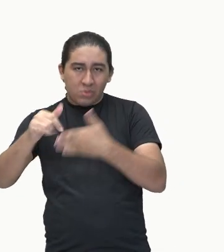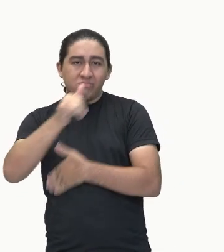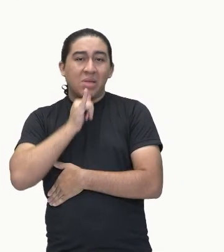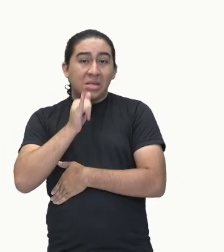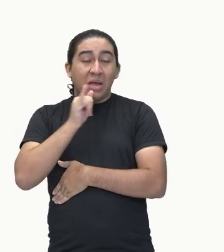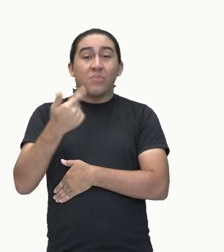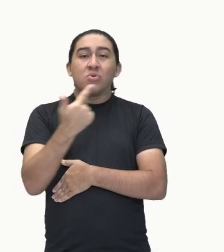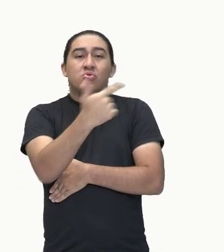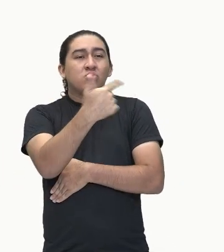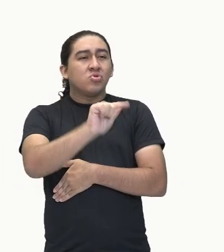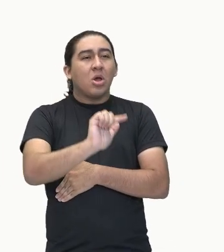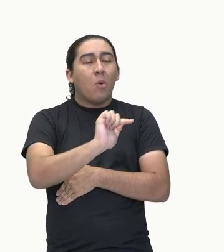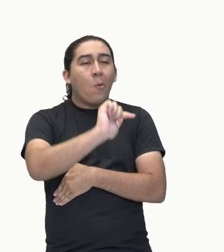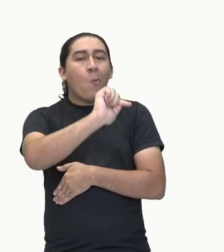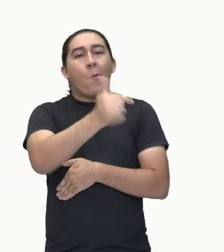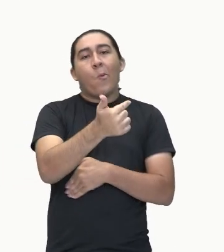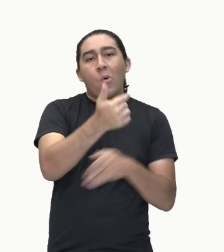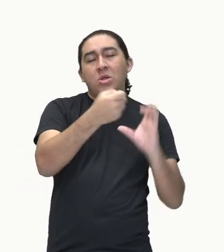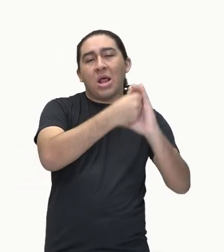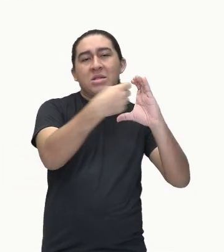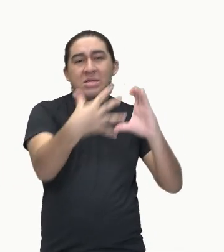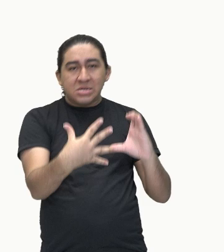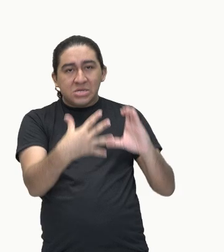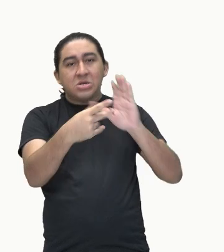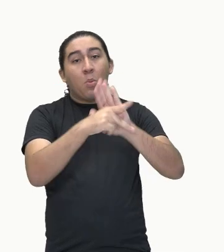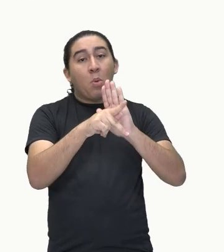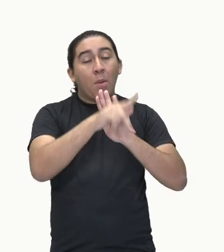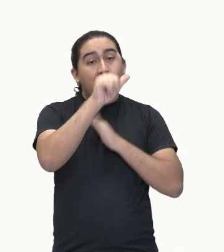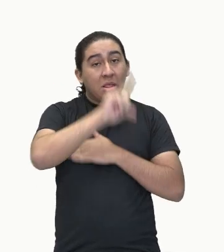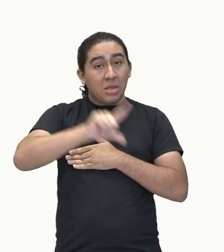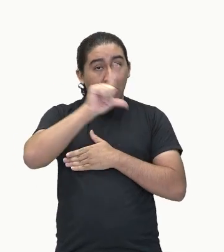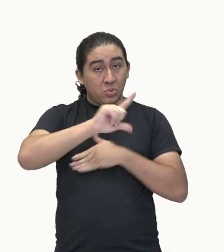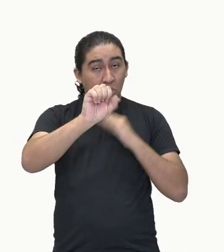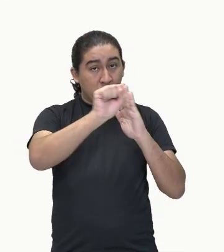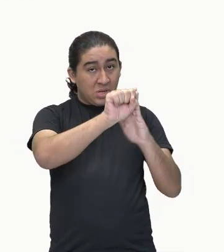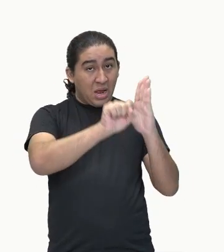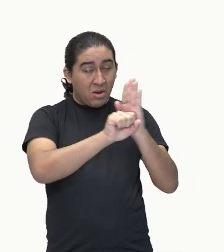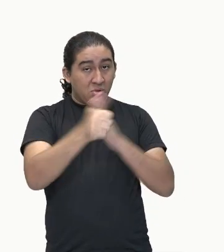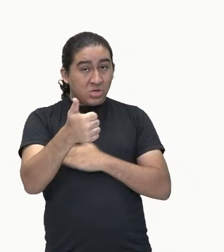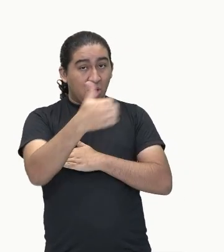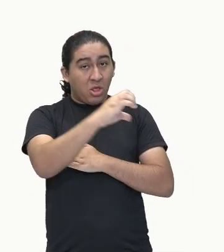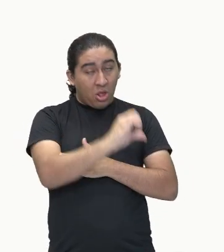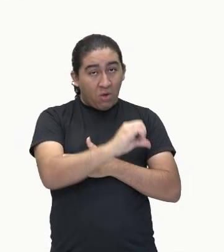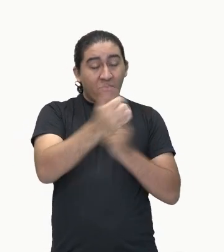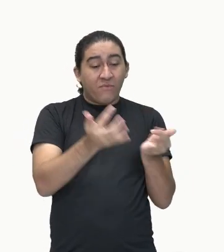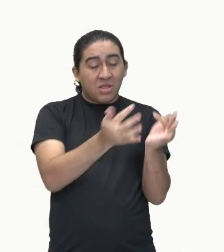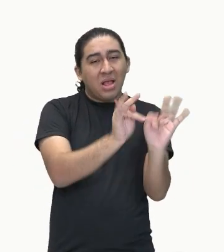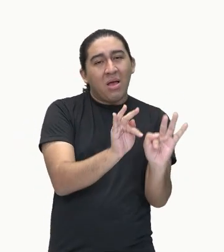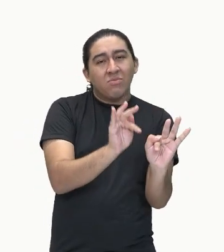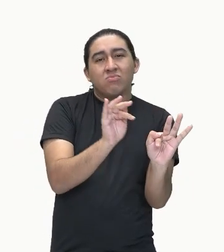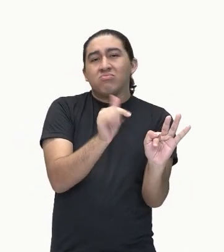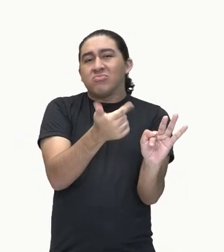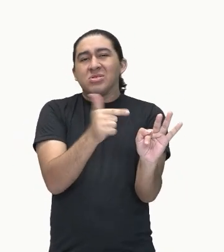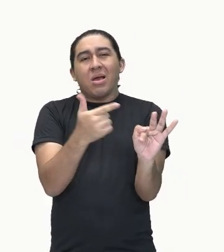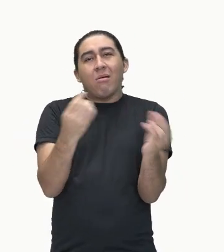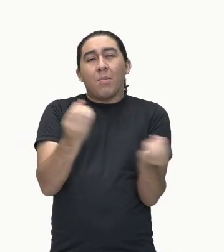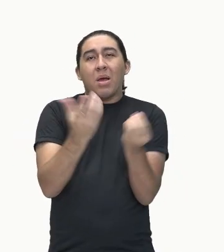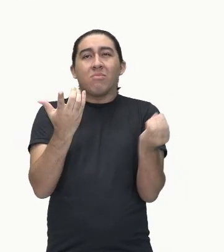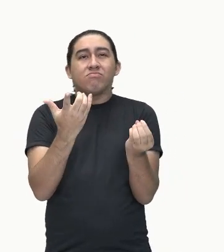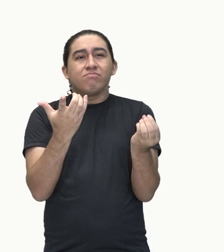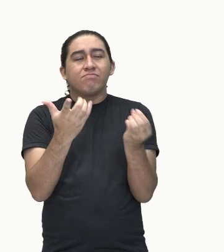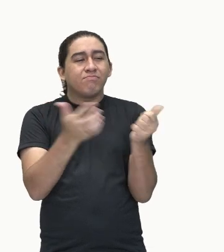nenhuma estéticas de fim de século XIX, certo? Tiveram uma produção de impacto,